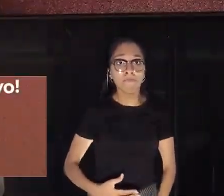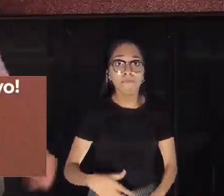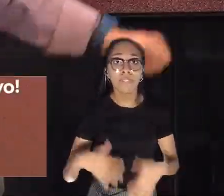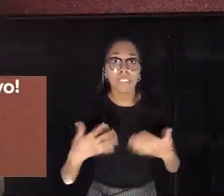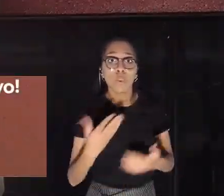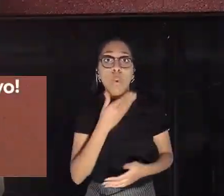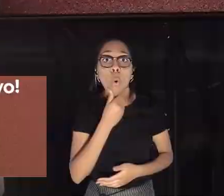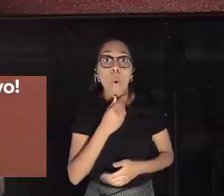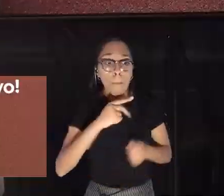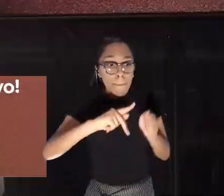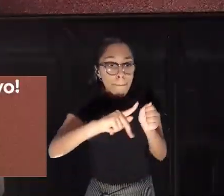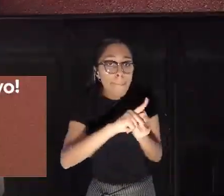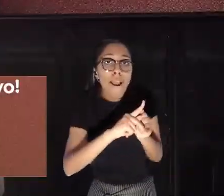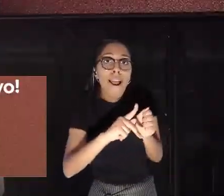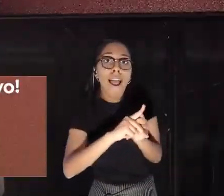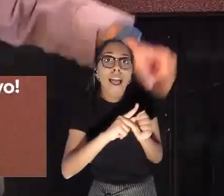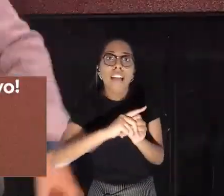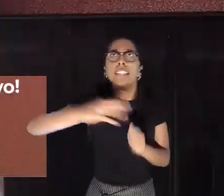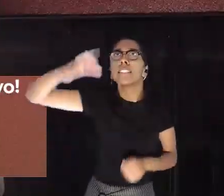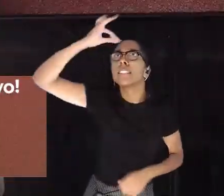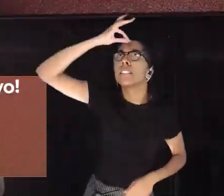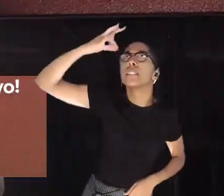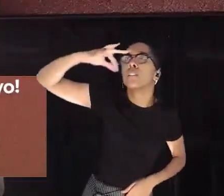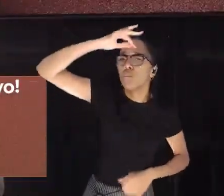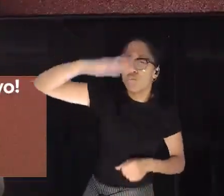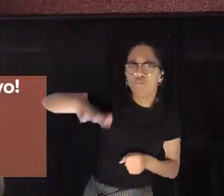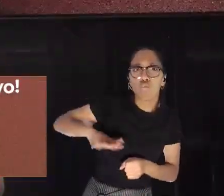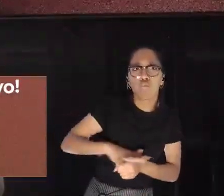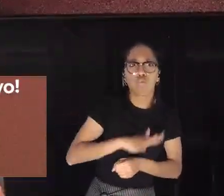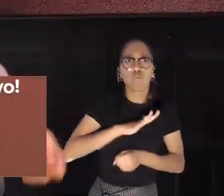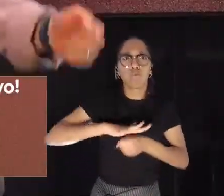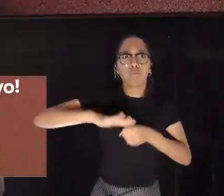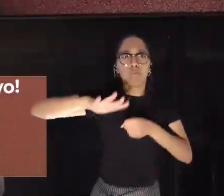quê? Cheio do Espírito Santo,